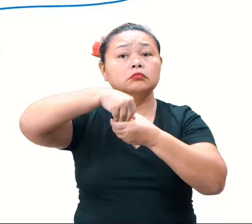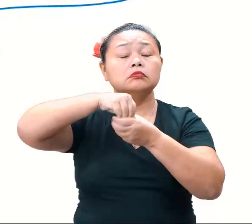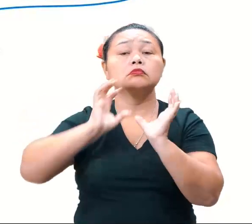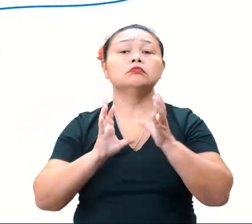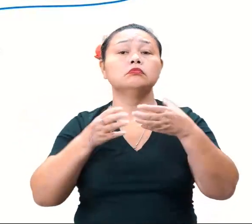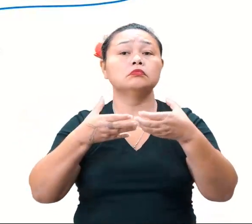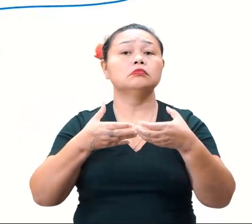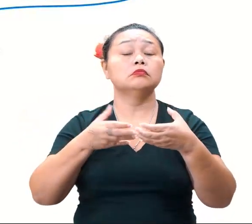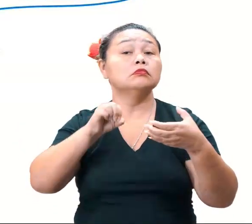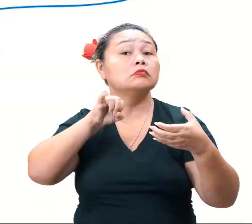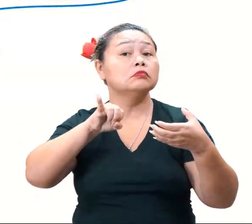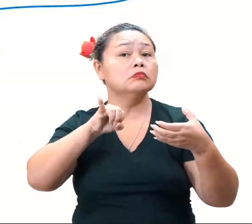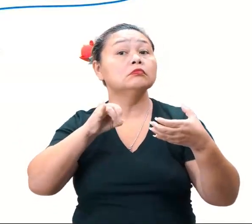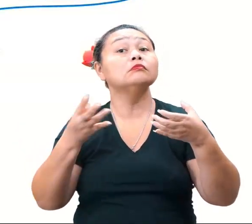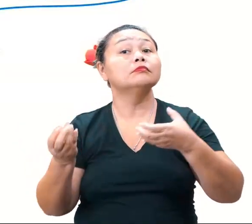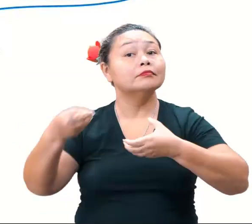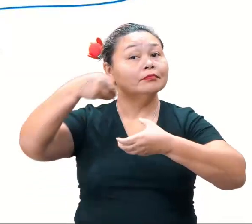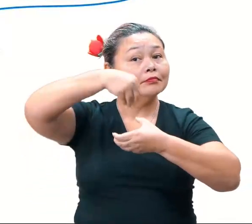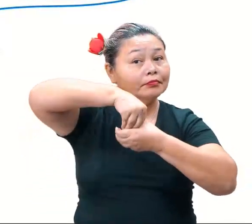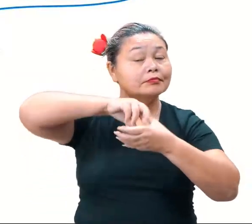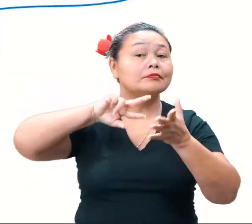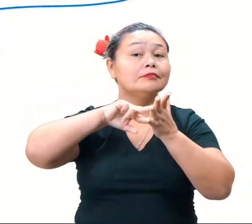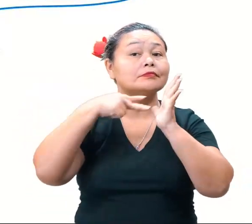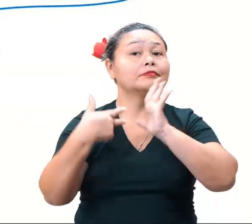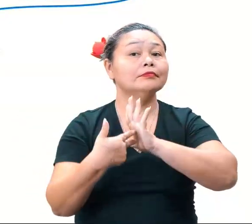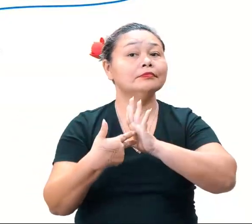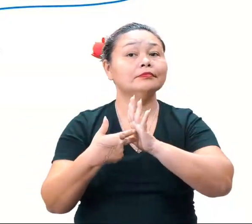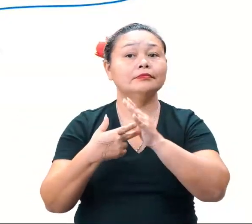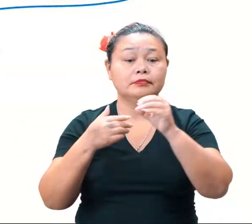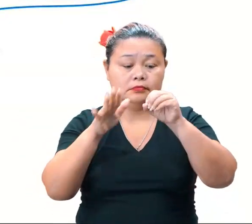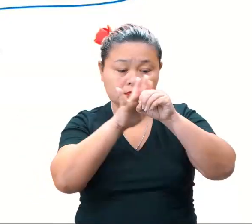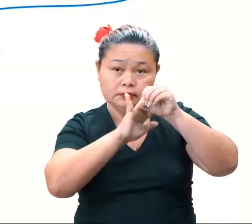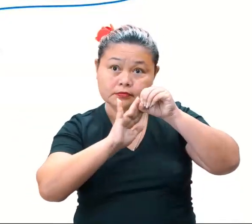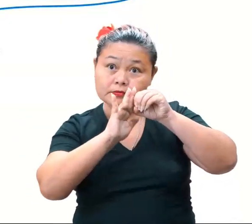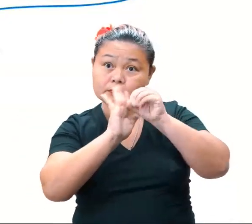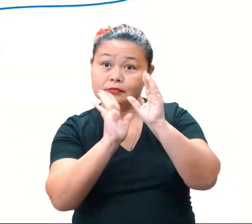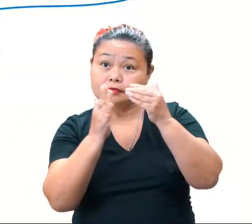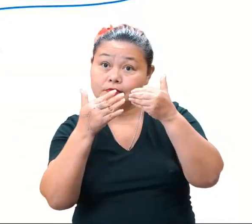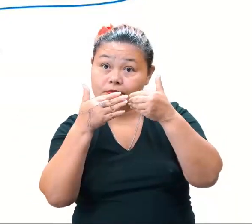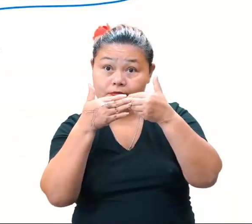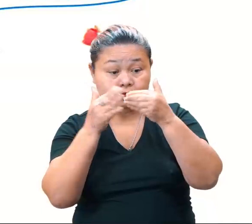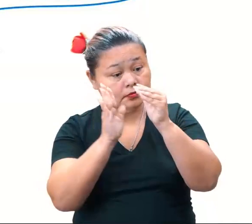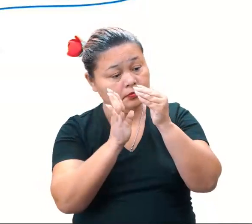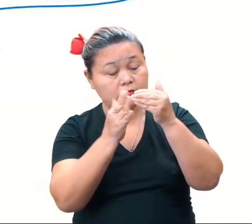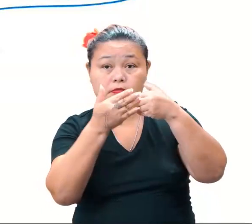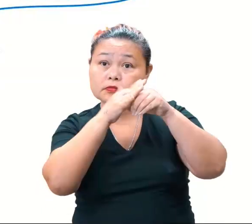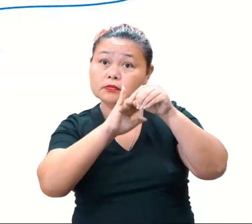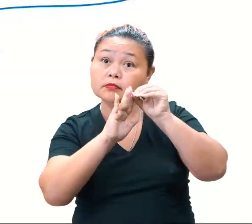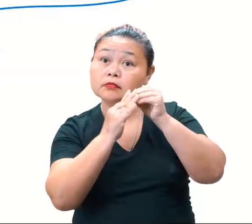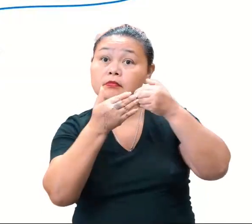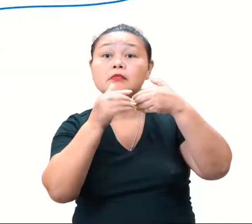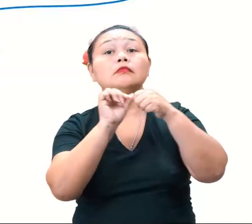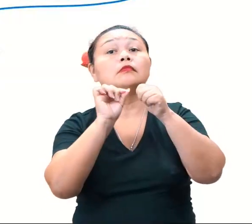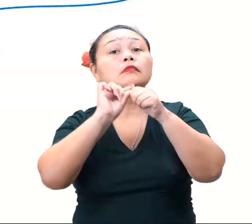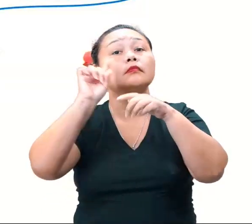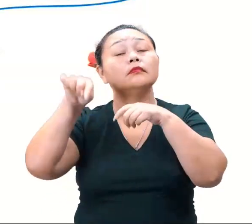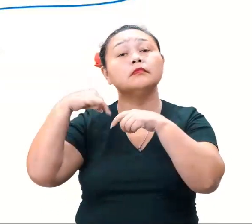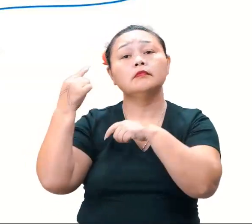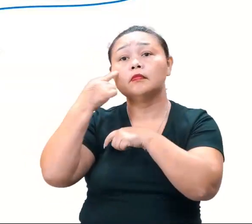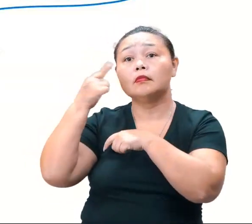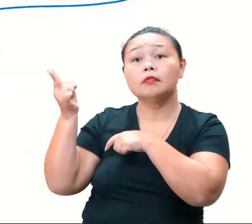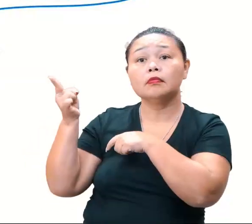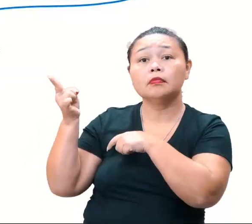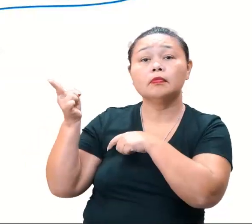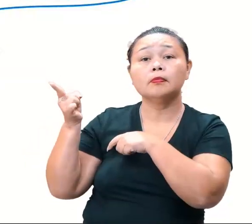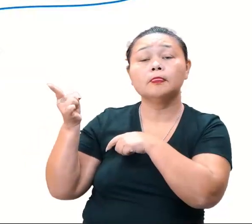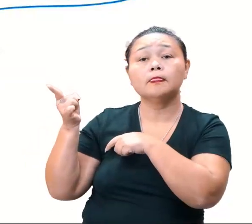Se ele pertence, significa que a bolinha vai ser fechada. A gente pode até aqui na telinha com eles, né?